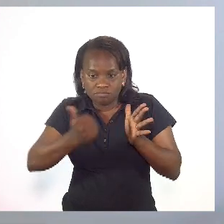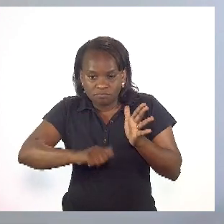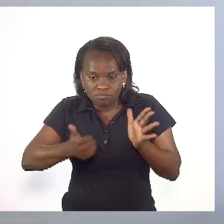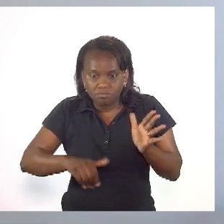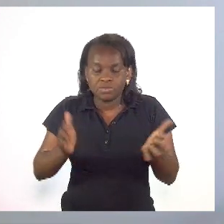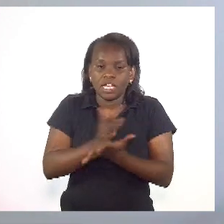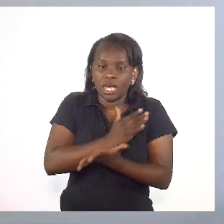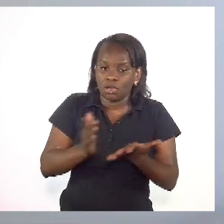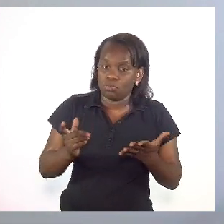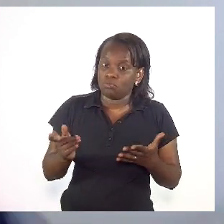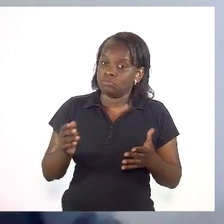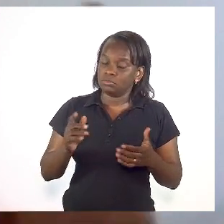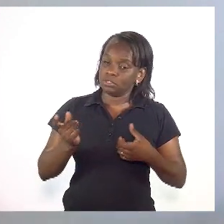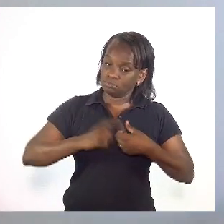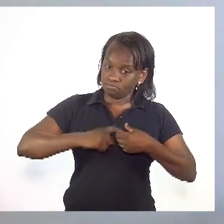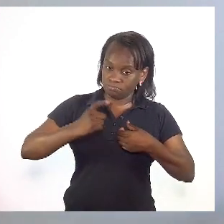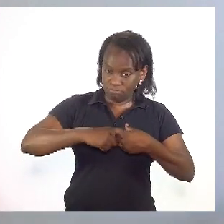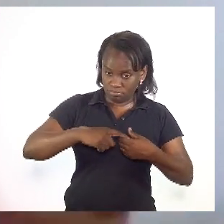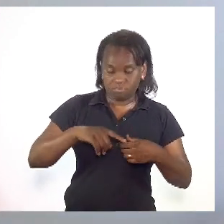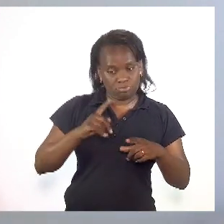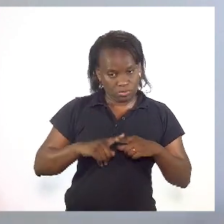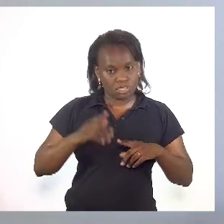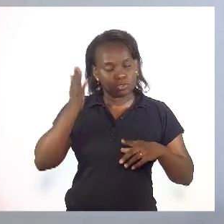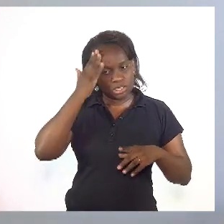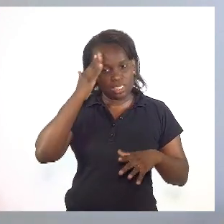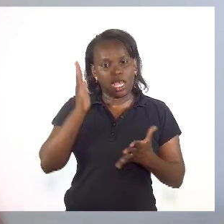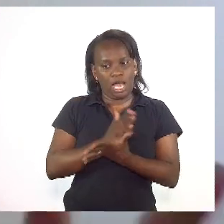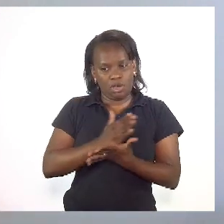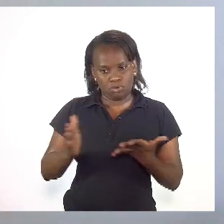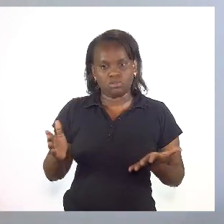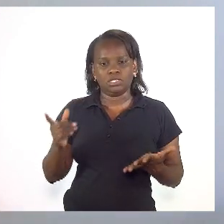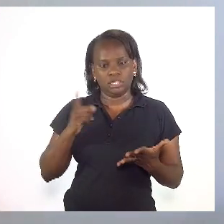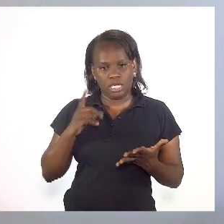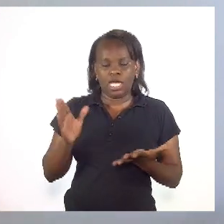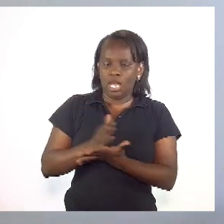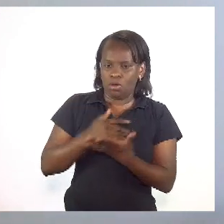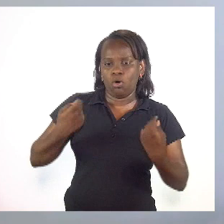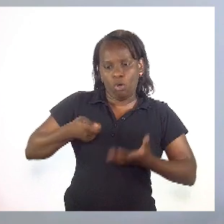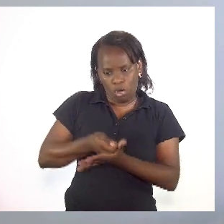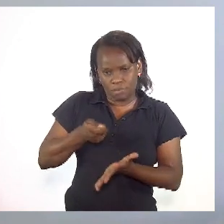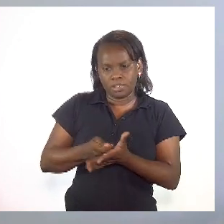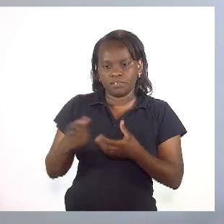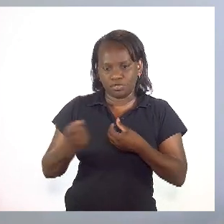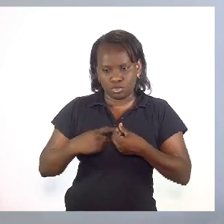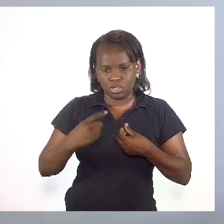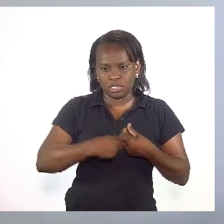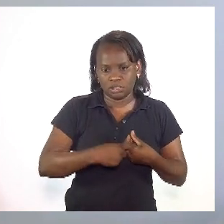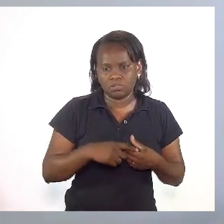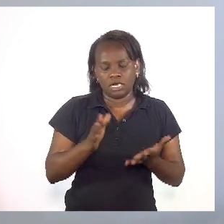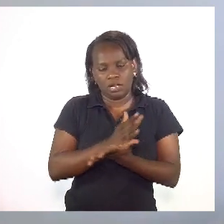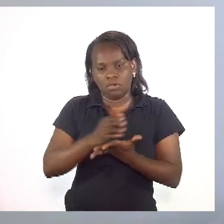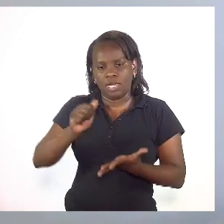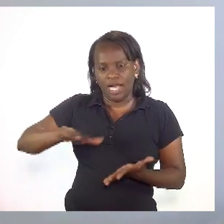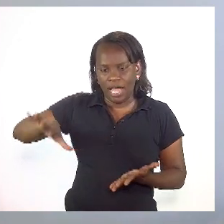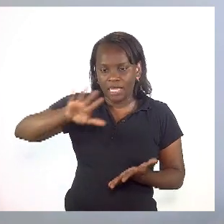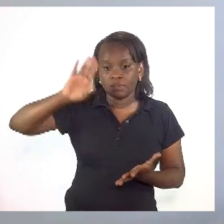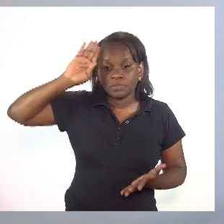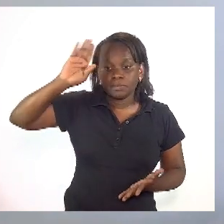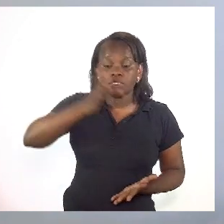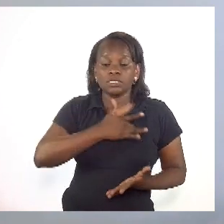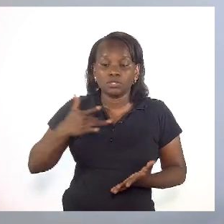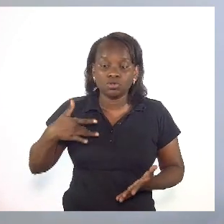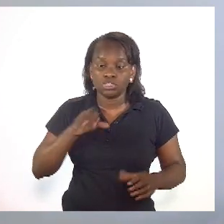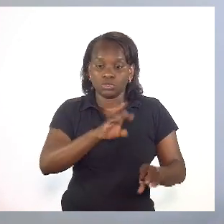certas vinculações, eu digo certas porque defendo vinculações em certas pastas ou em certas áreas, especialmente na saúde e